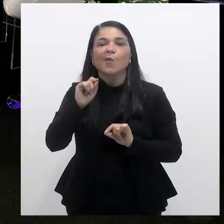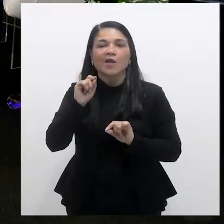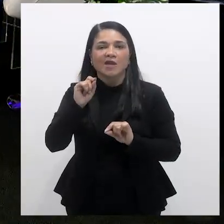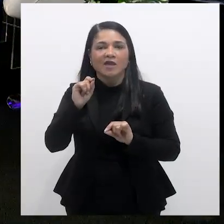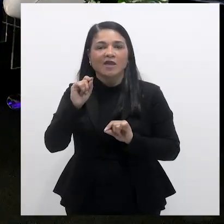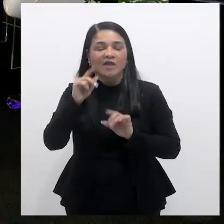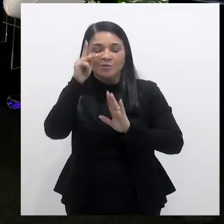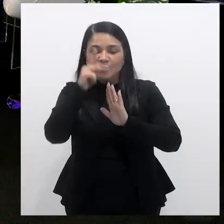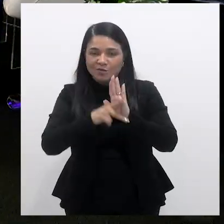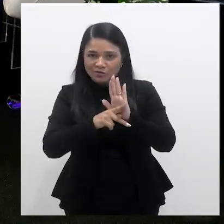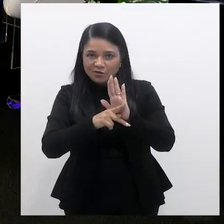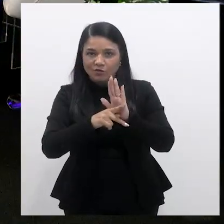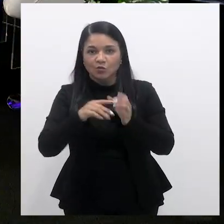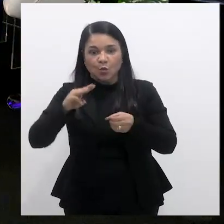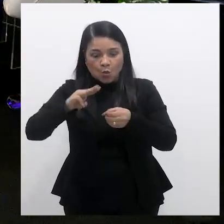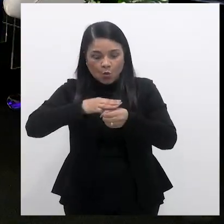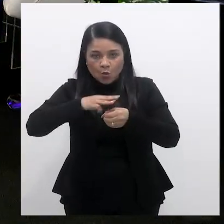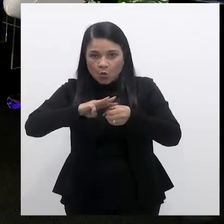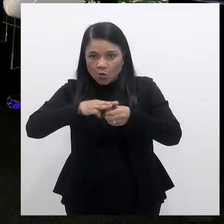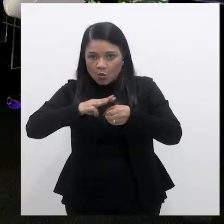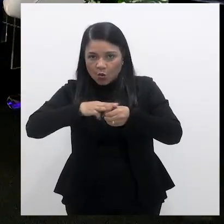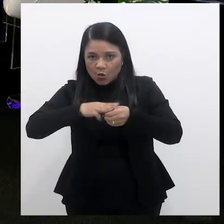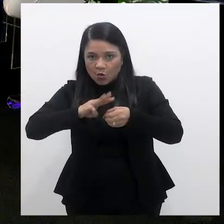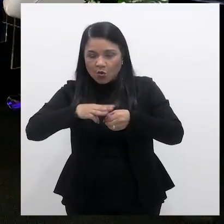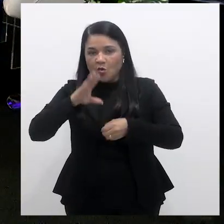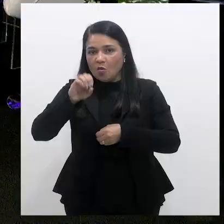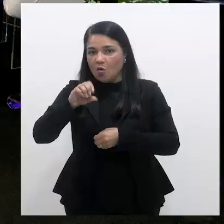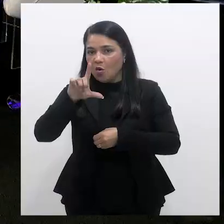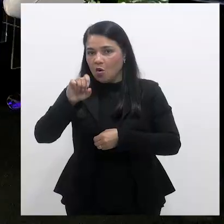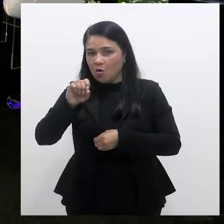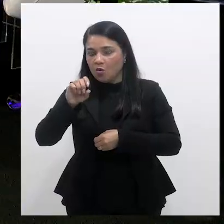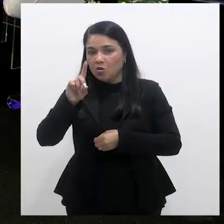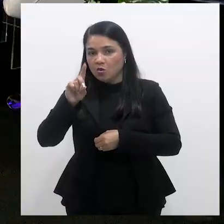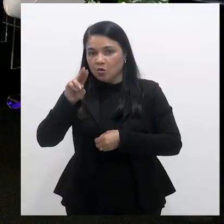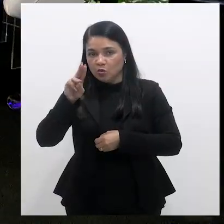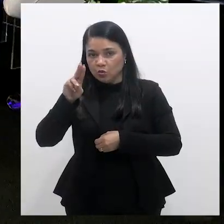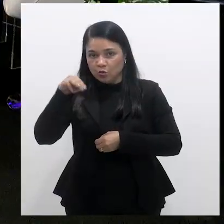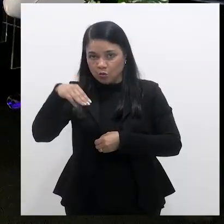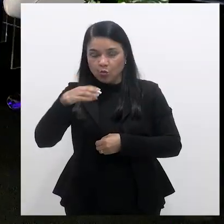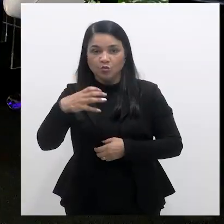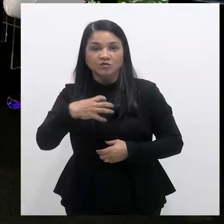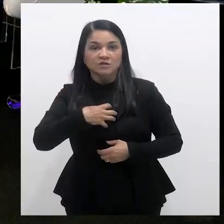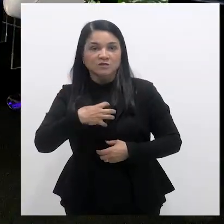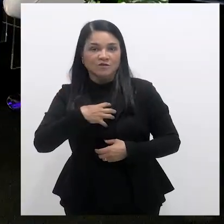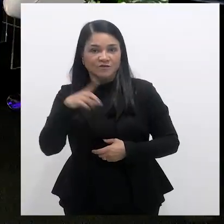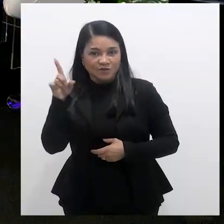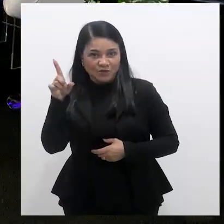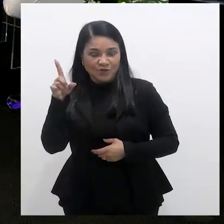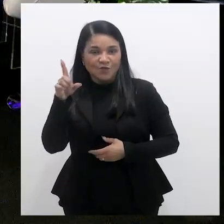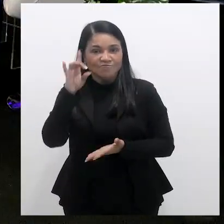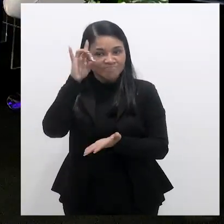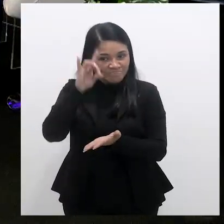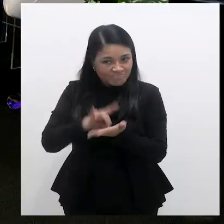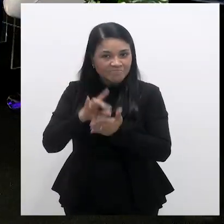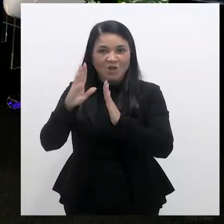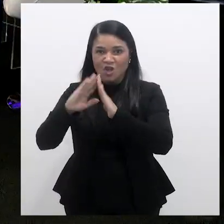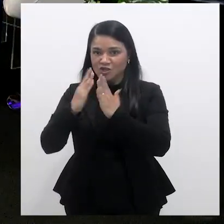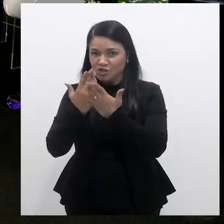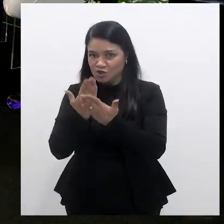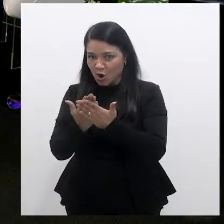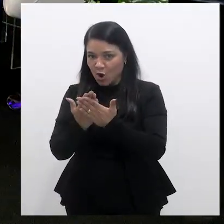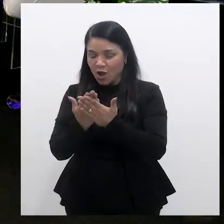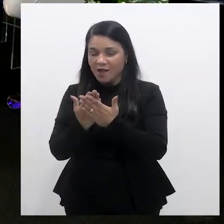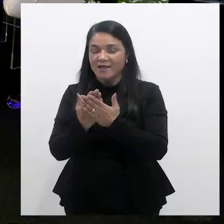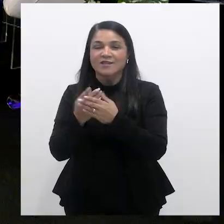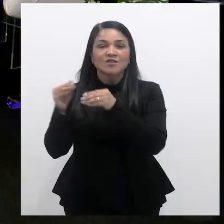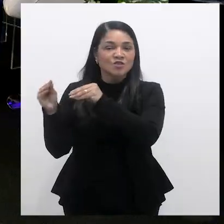condutores no nosso projeto do Olodum, que nós trouxemos de Salvador, a Escola Olodum, original